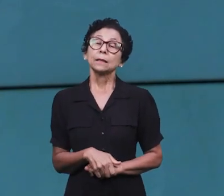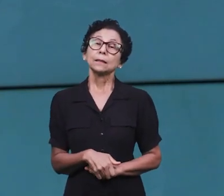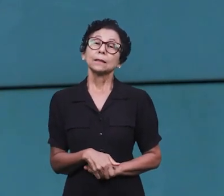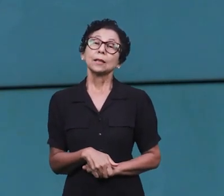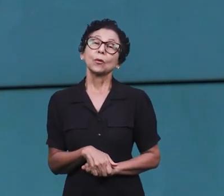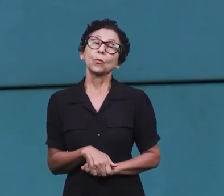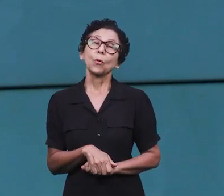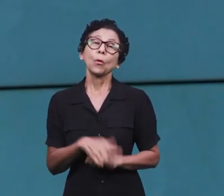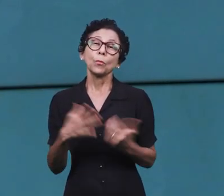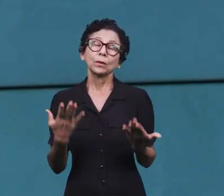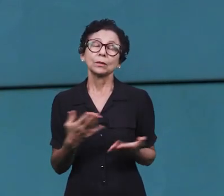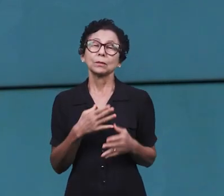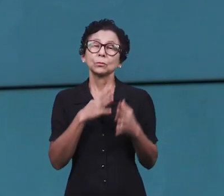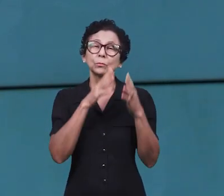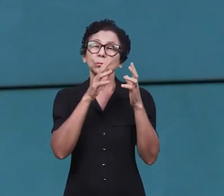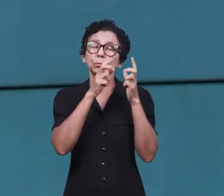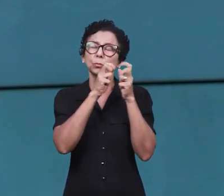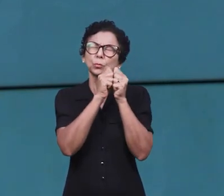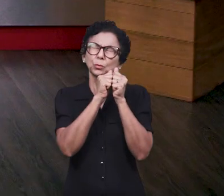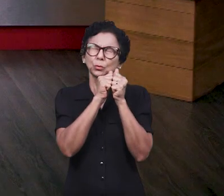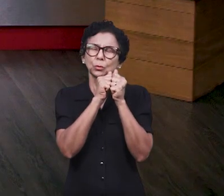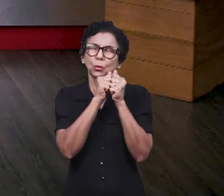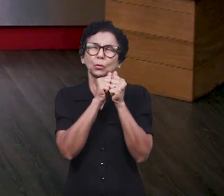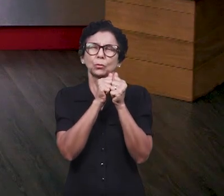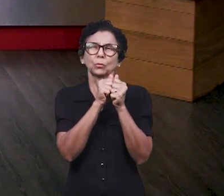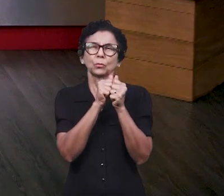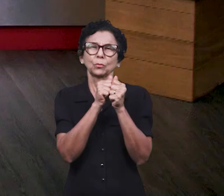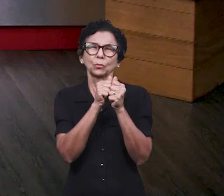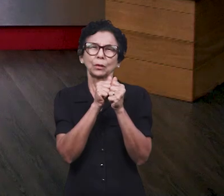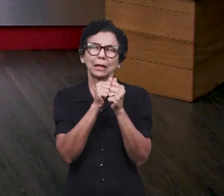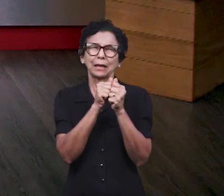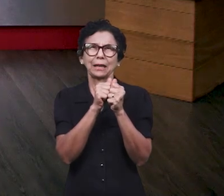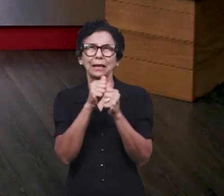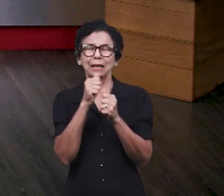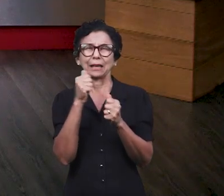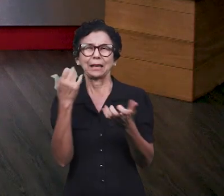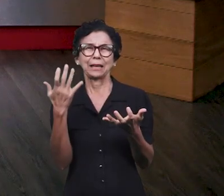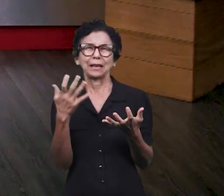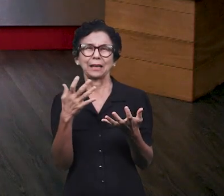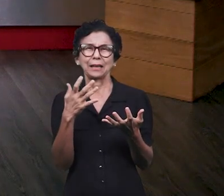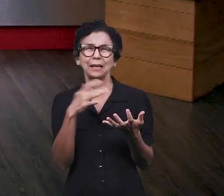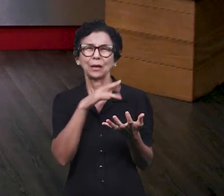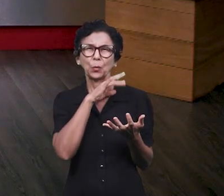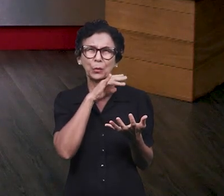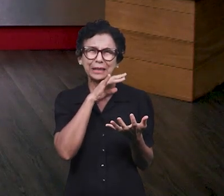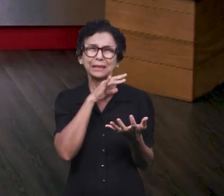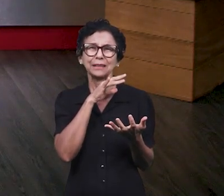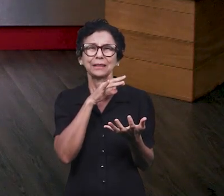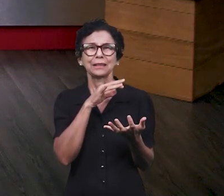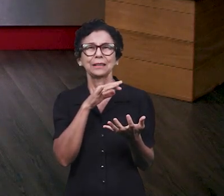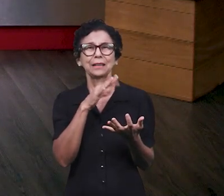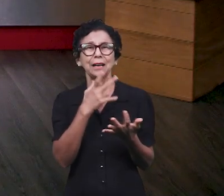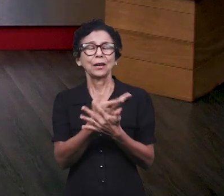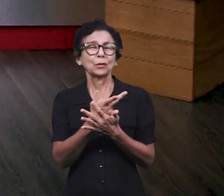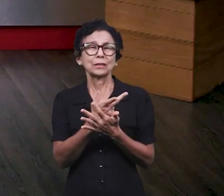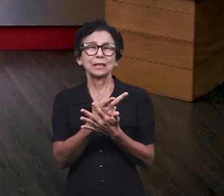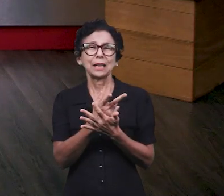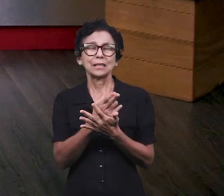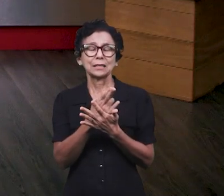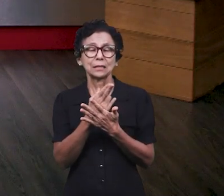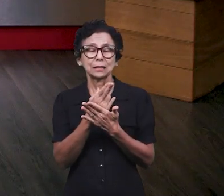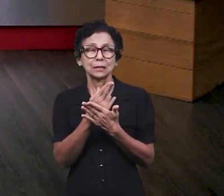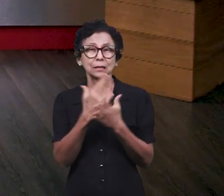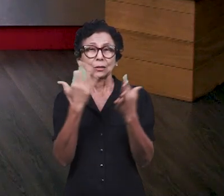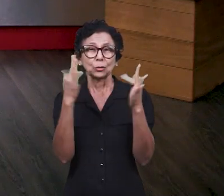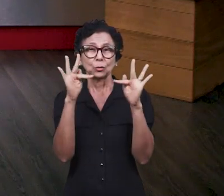aumenta também a contração e a dor. Outros problemas do sono que afetam, né, os pacientes com